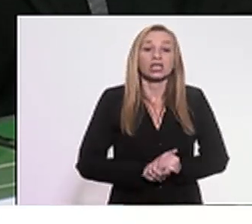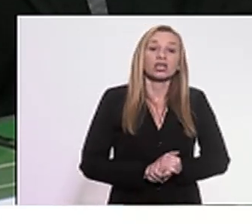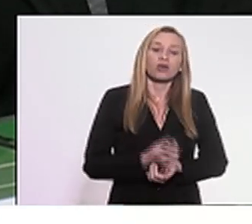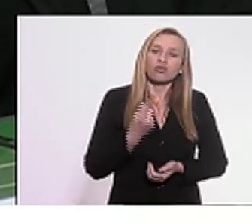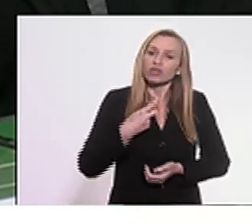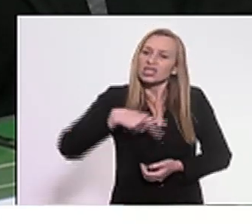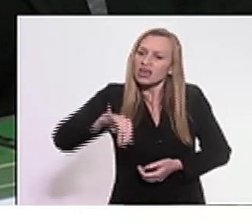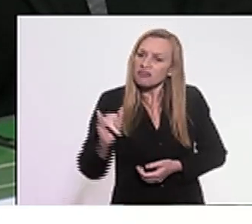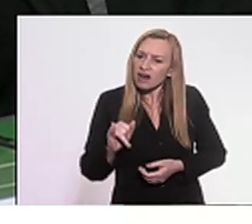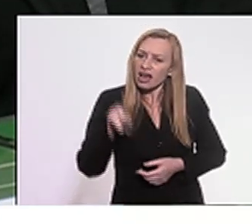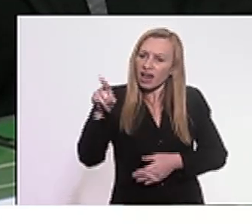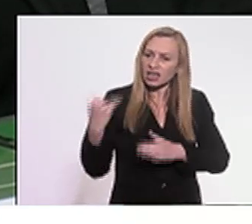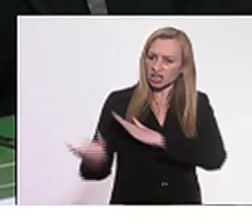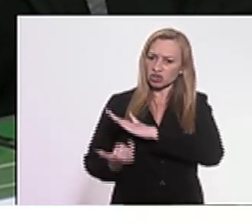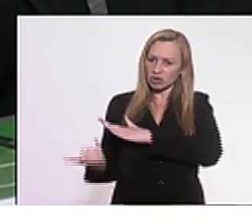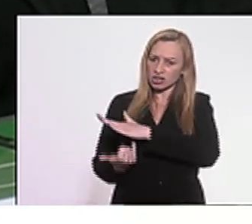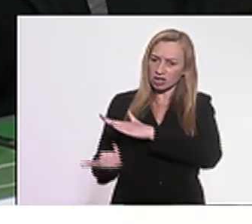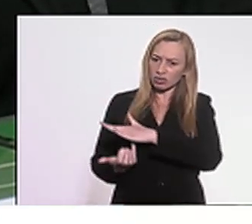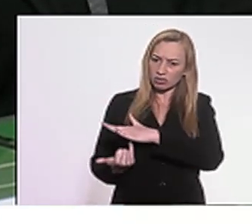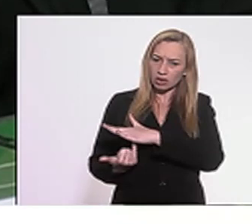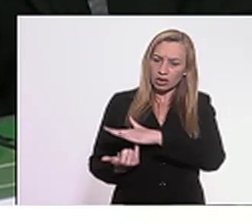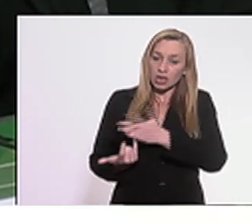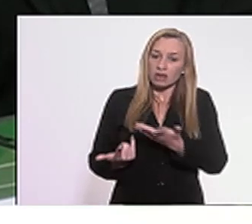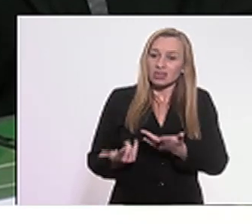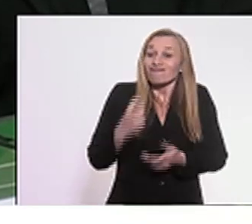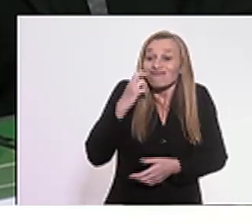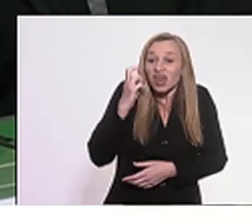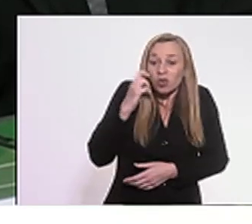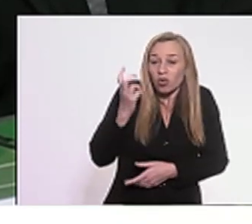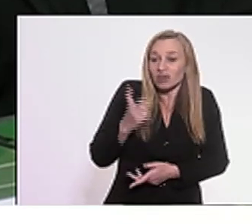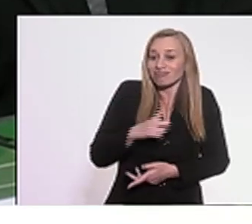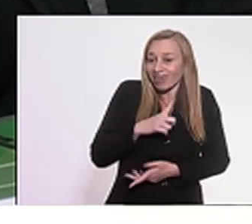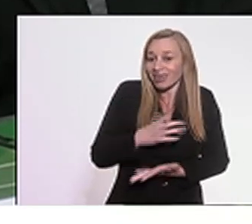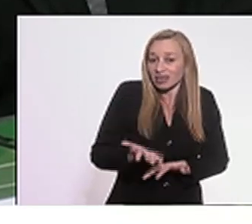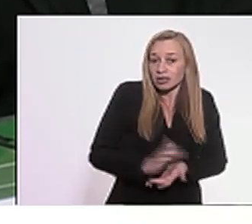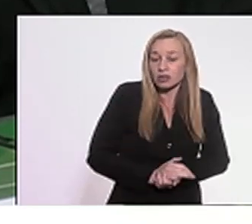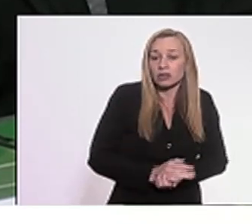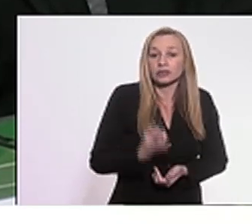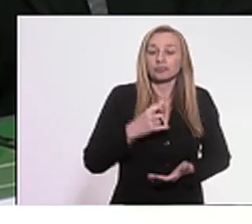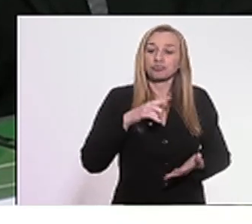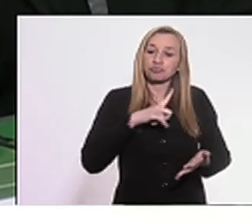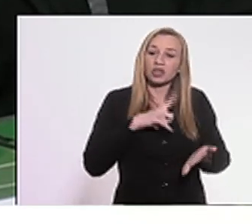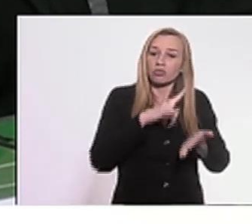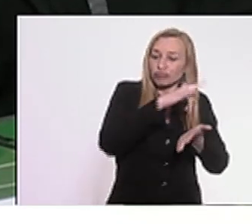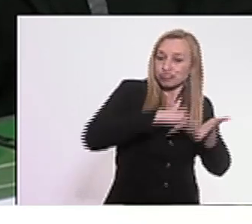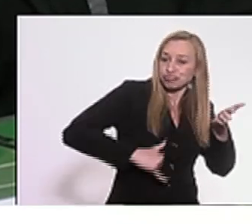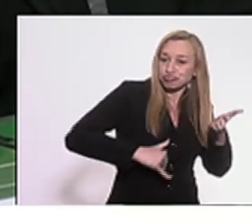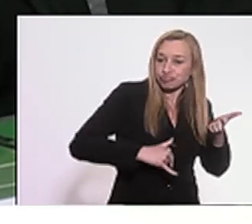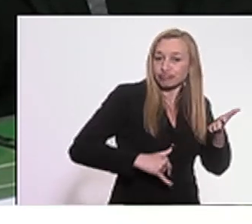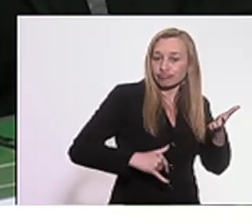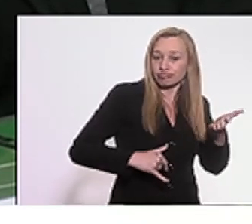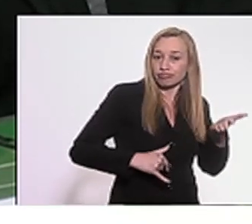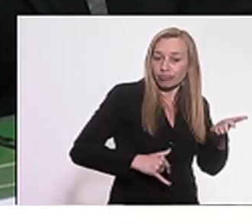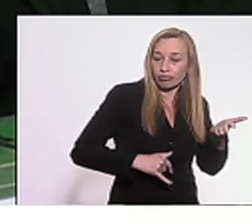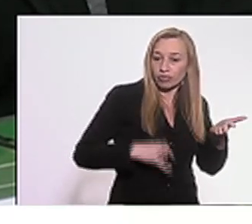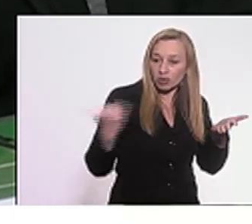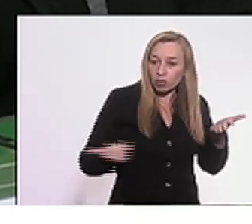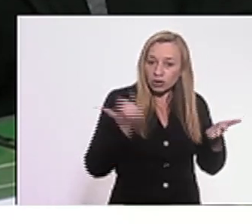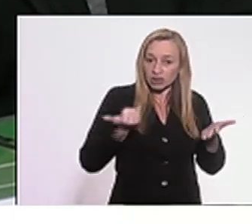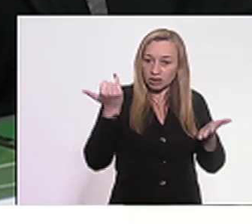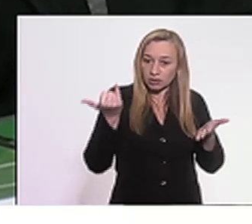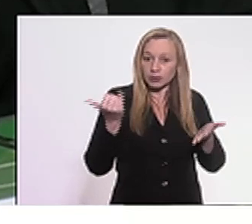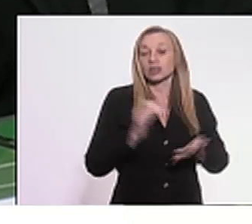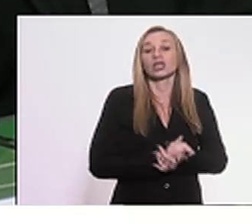às instituições, você passa vergonha. Nós temos um documento interno que nós estamos